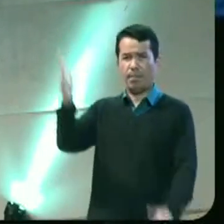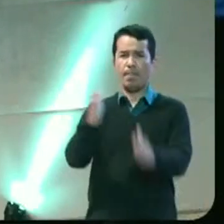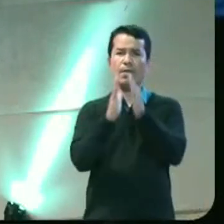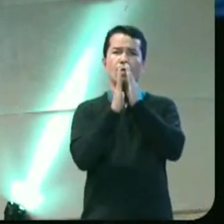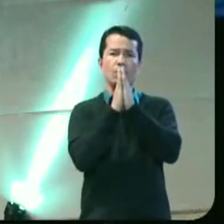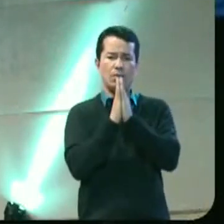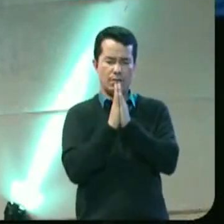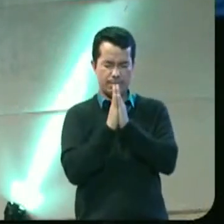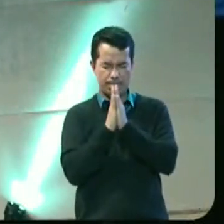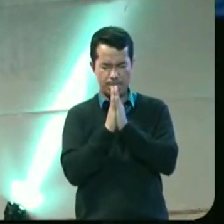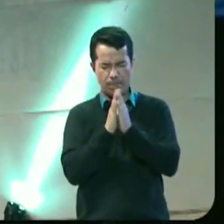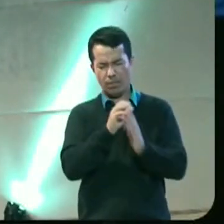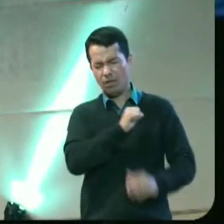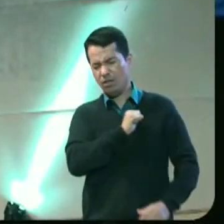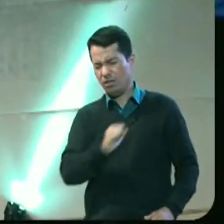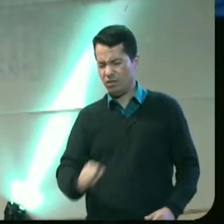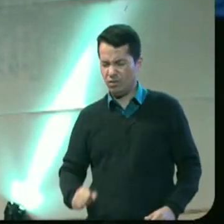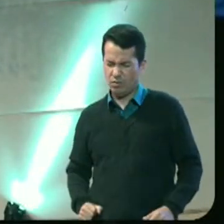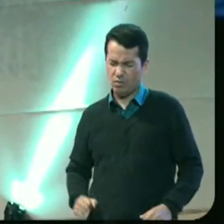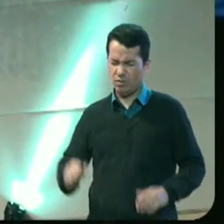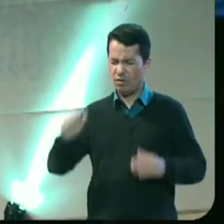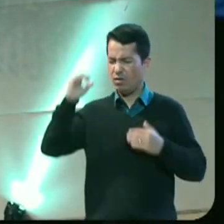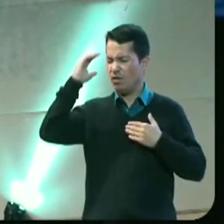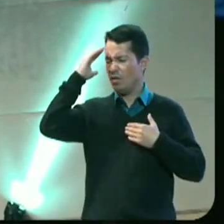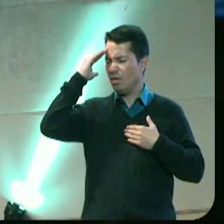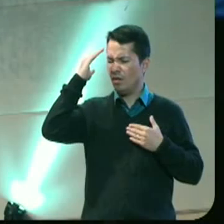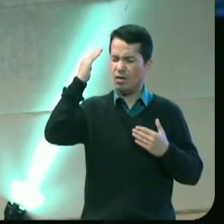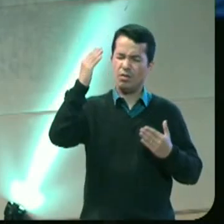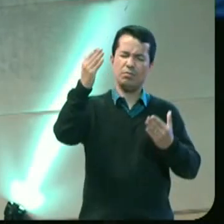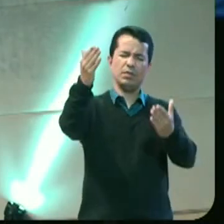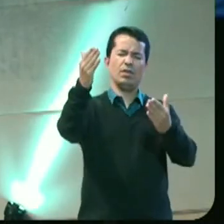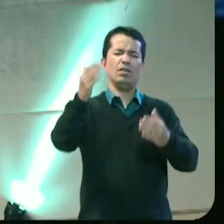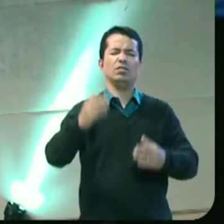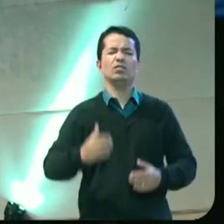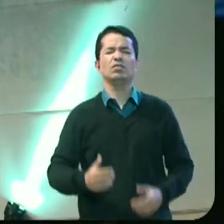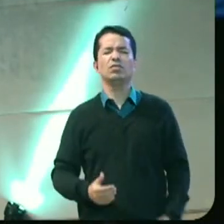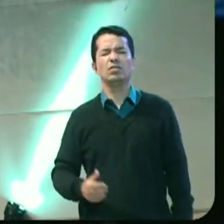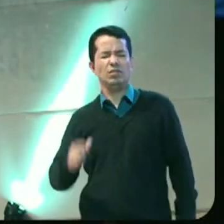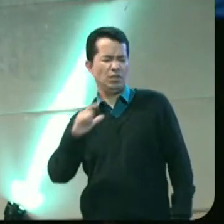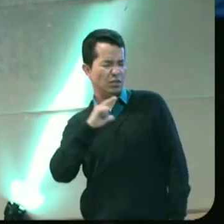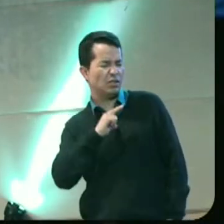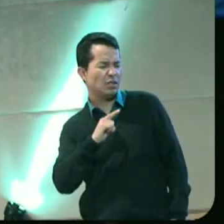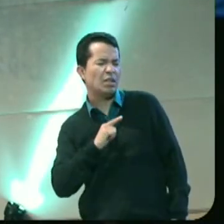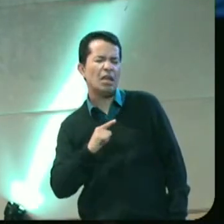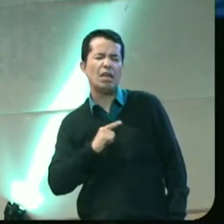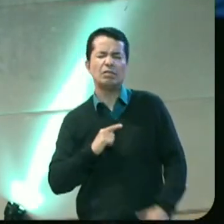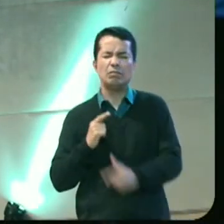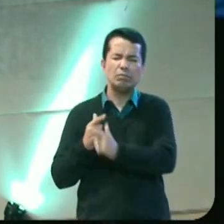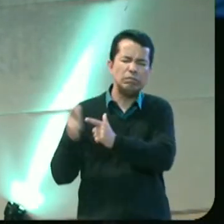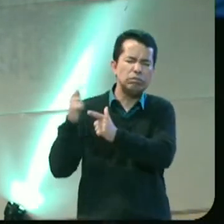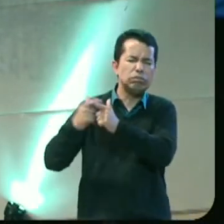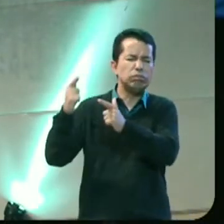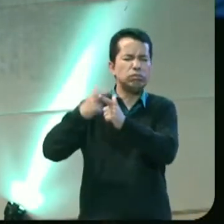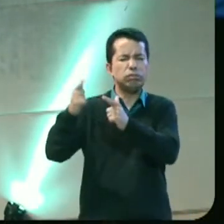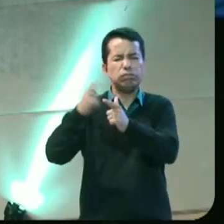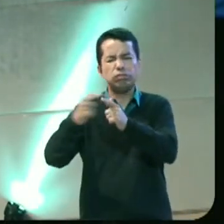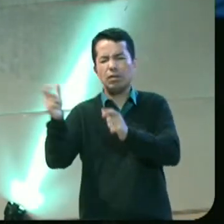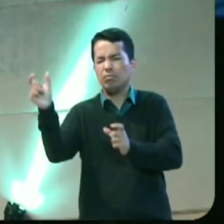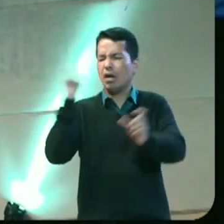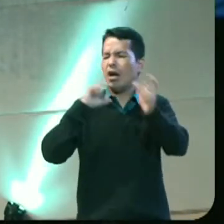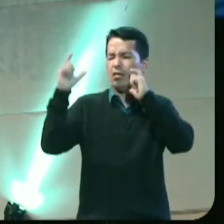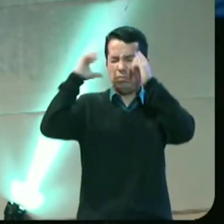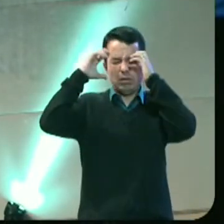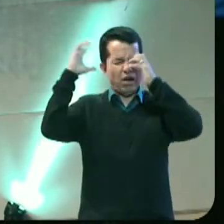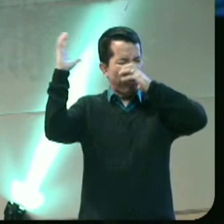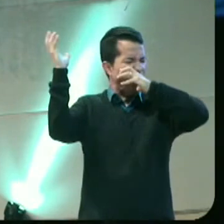muito obrigado, Pai. Muito obrigado porque por mais que as ondas possam chacoalhar a nossa vida,